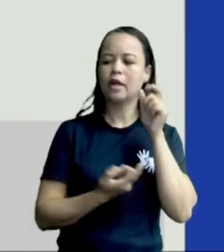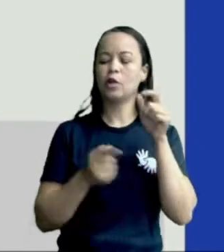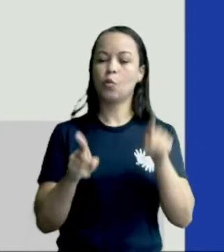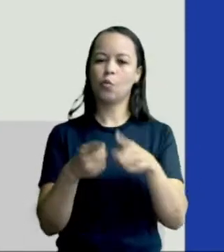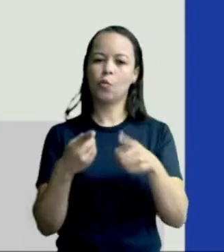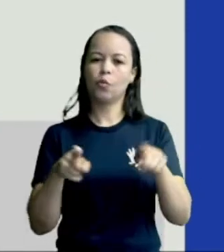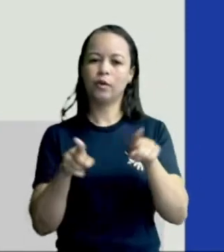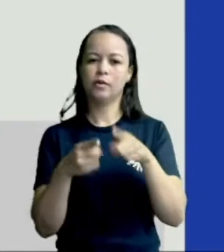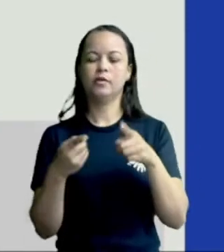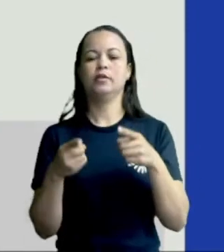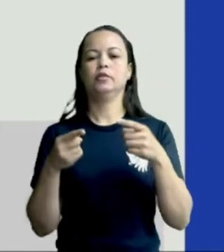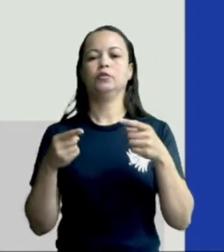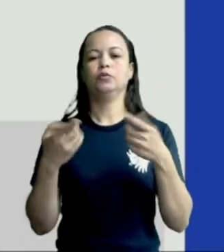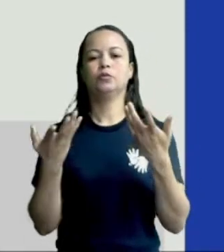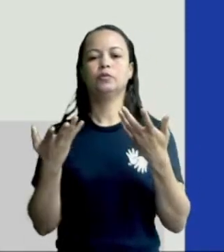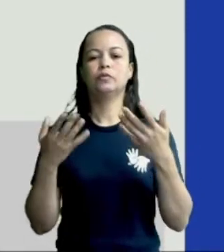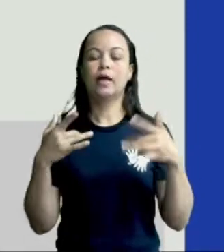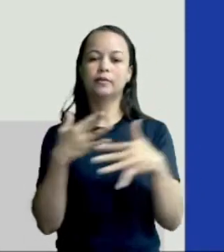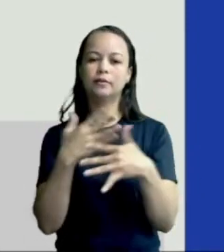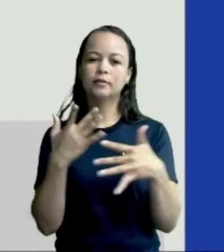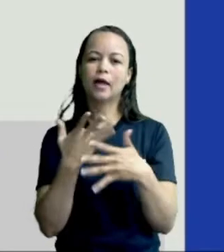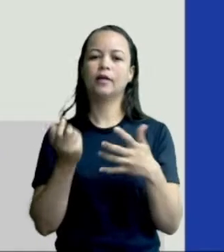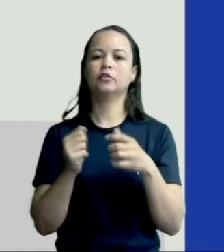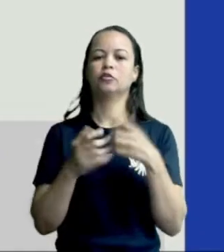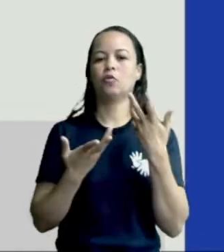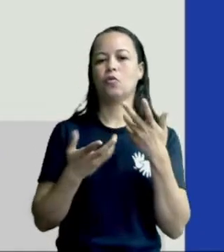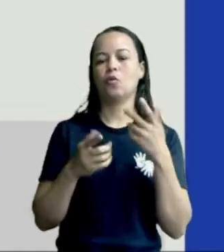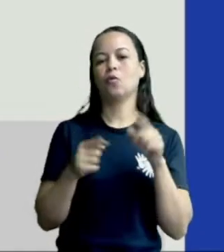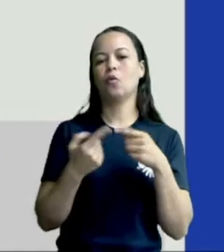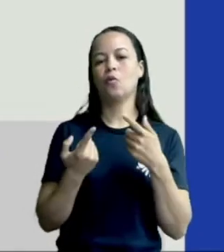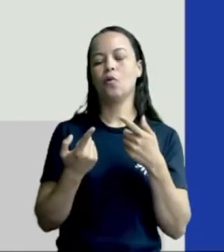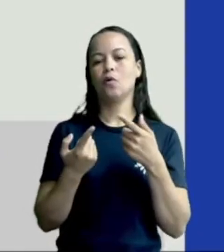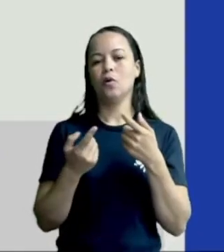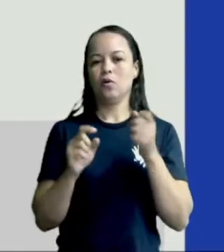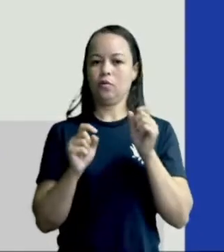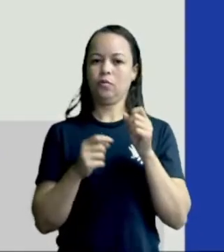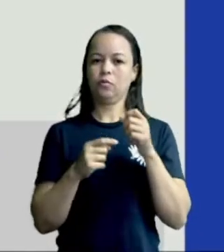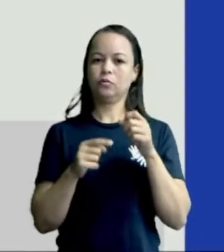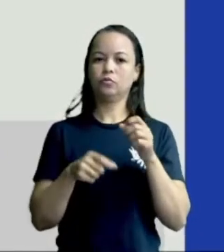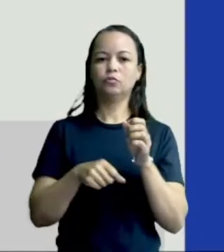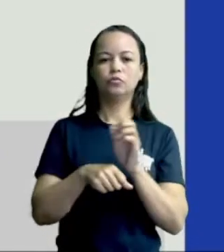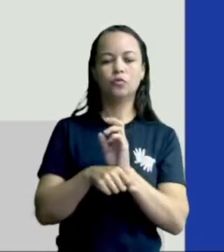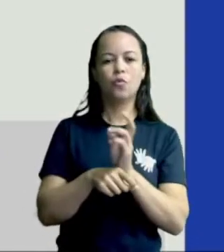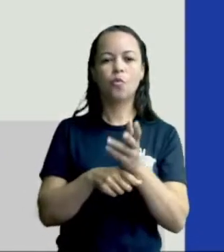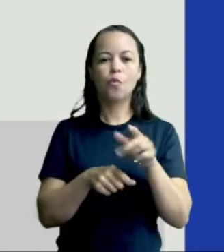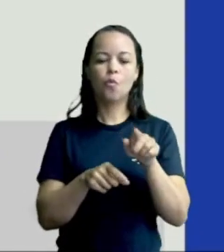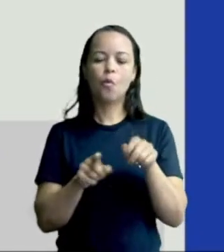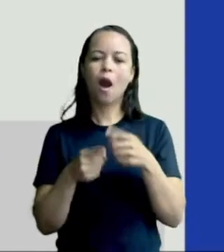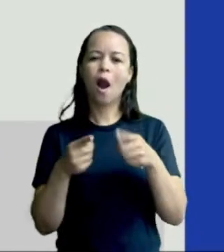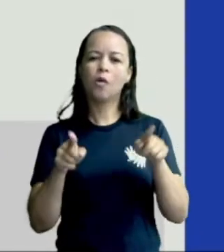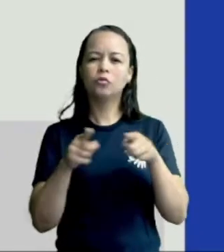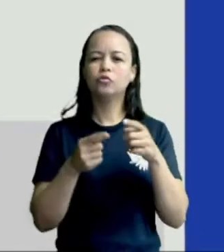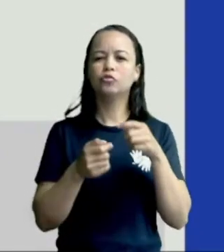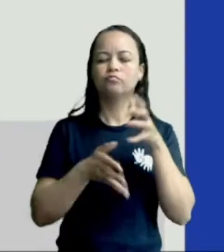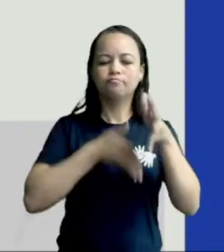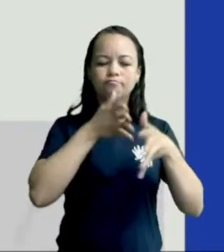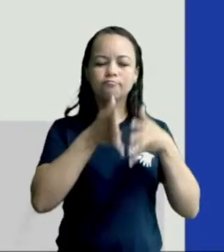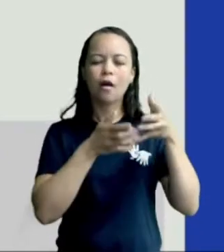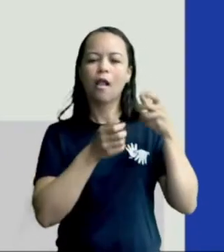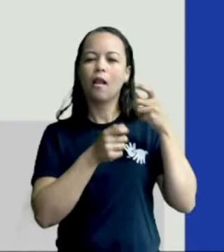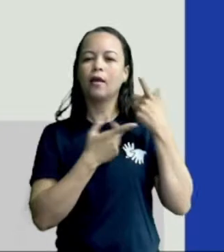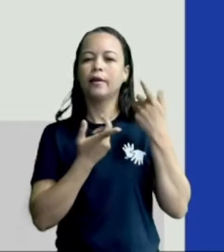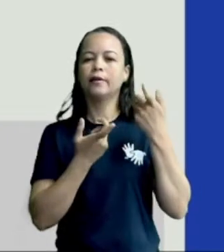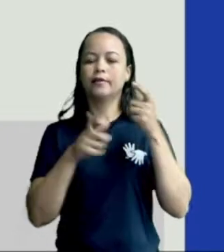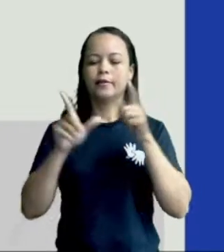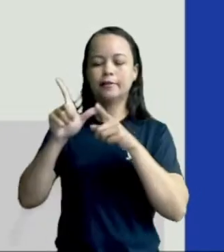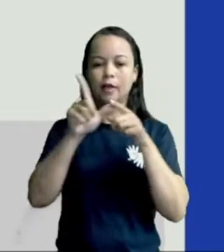gente cantou aqui, cantou não, né? A gente colocou um áudio, que a professora não é muito boa de canto, mas trouxe a letra direitinho para